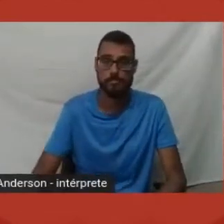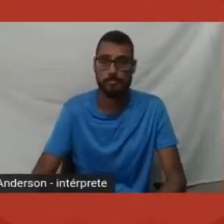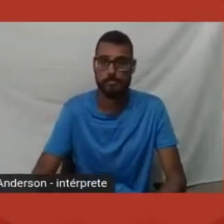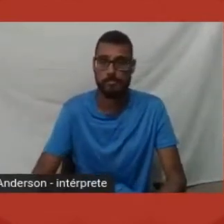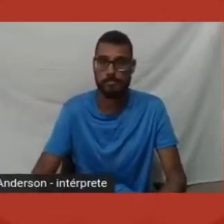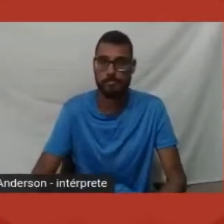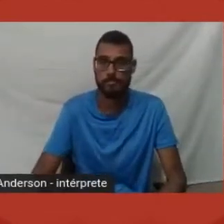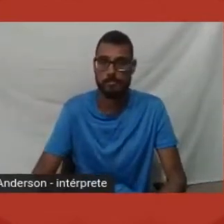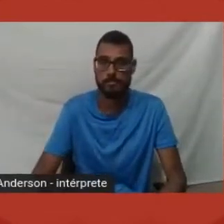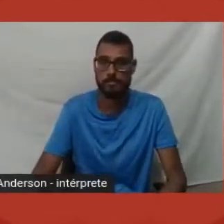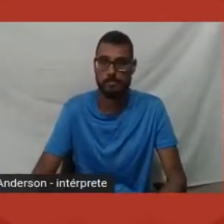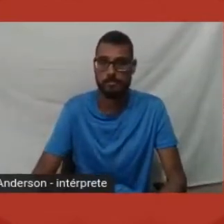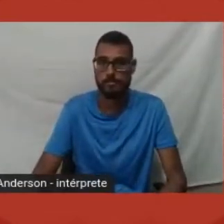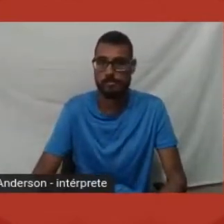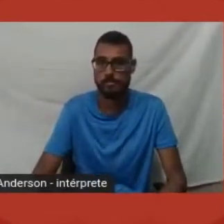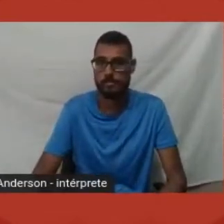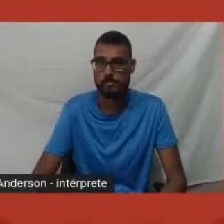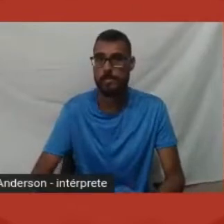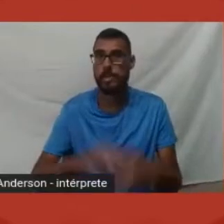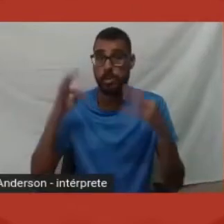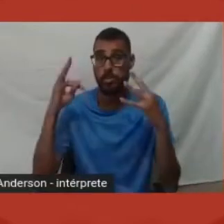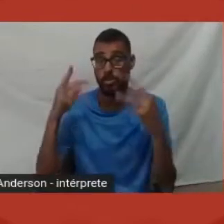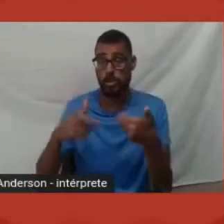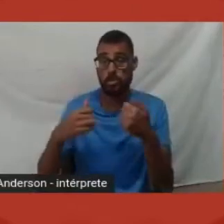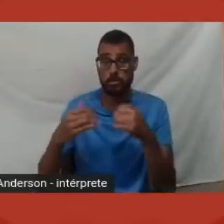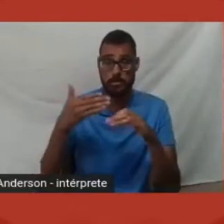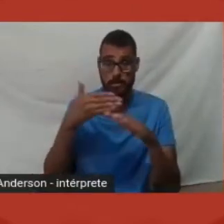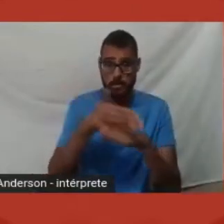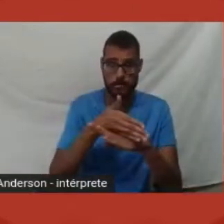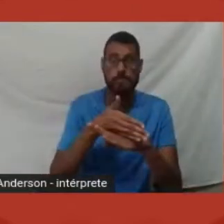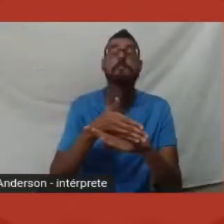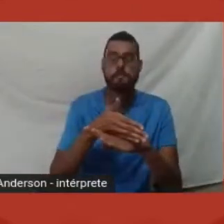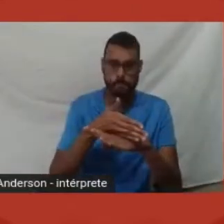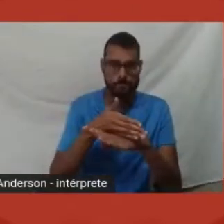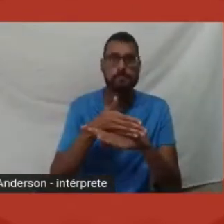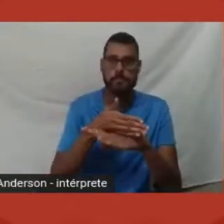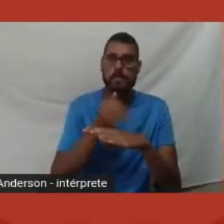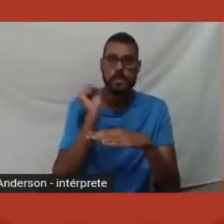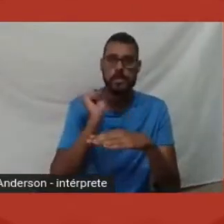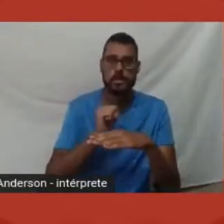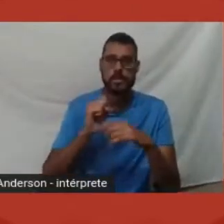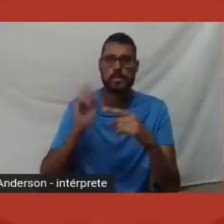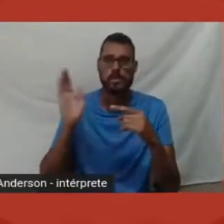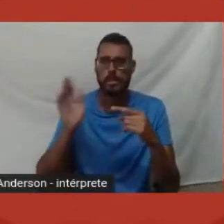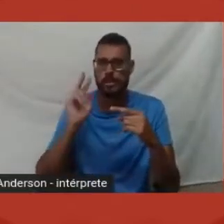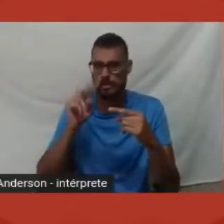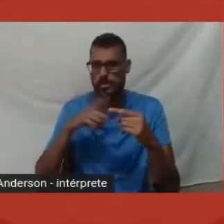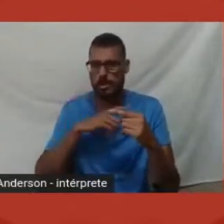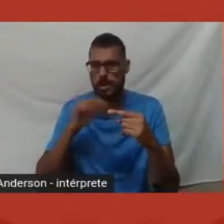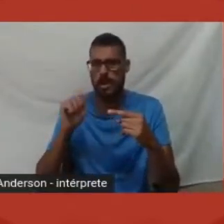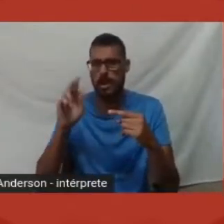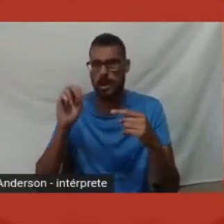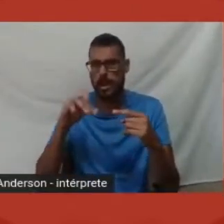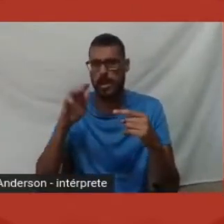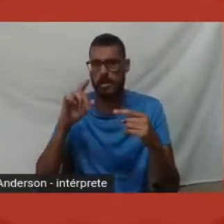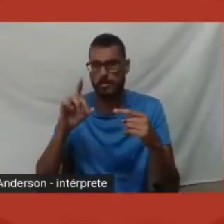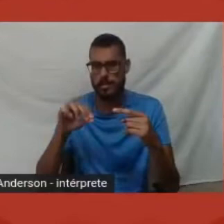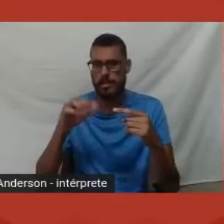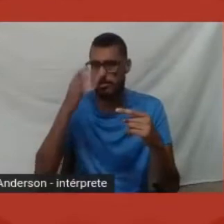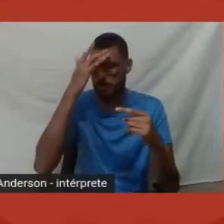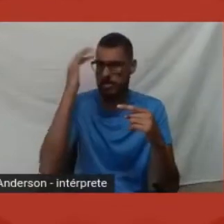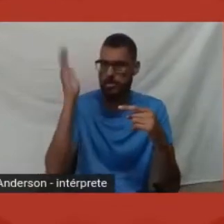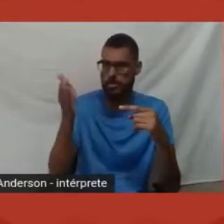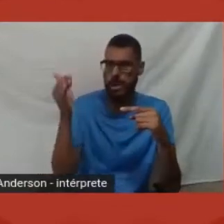Então todo mundo tem que acessar, Flávio? Se todo mundo acessa esse Jamboard. Já tem o Armando, tem uma série de pessoas